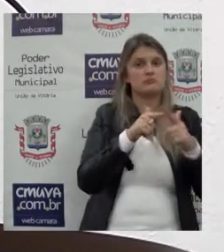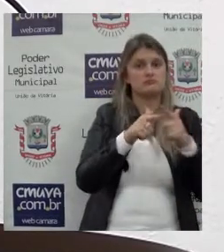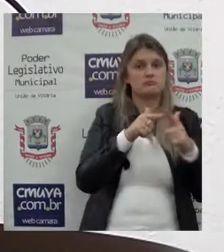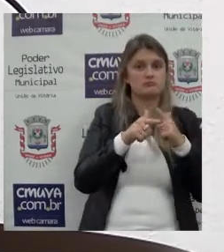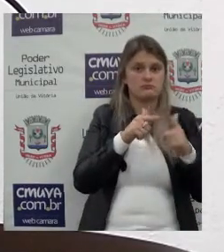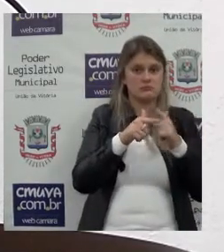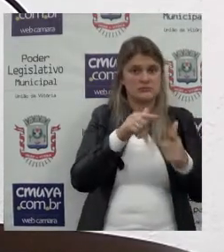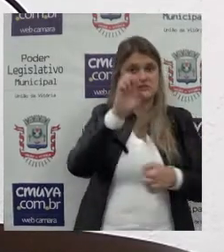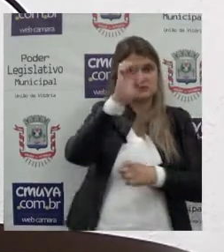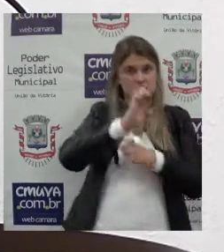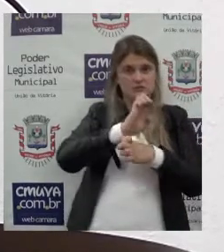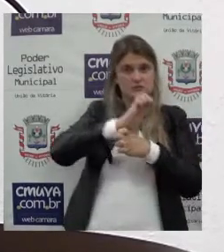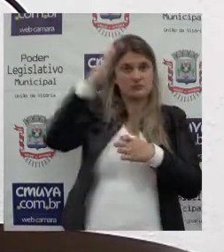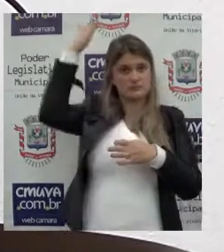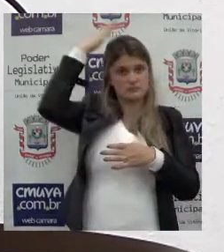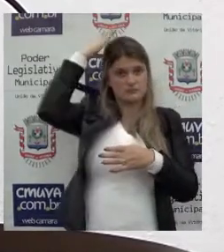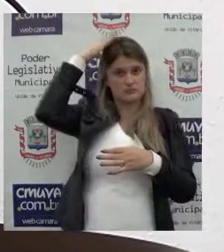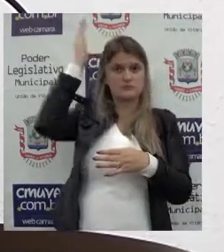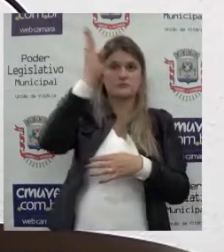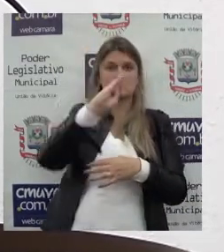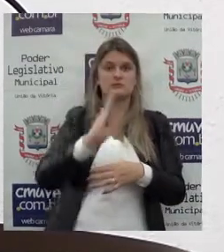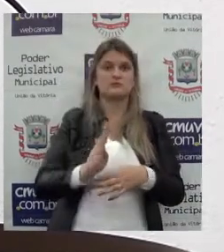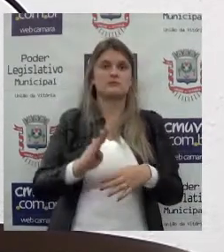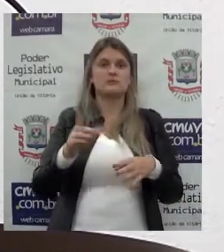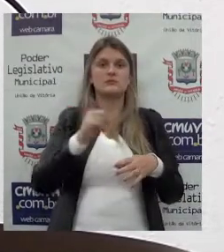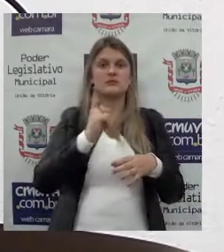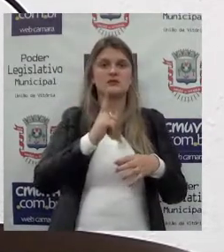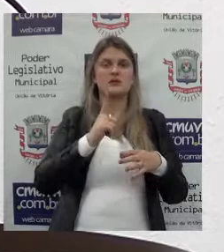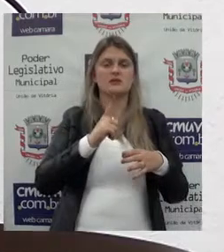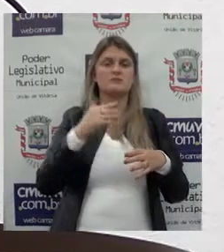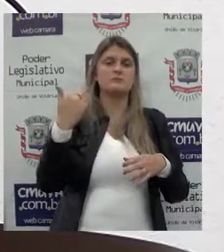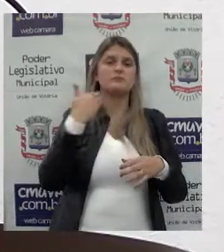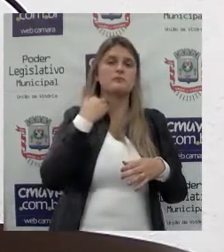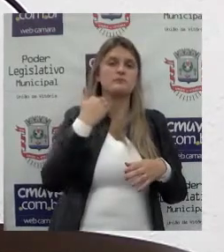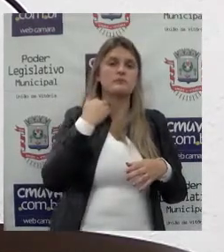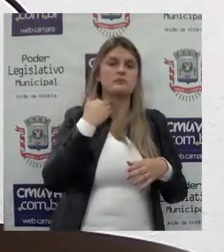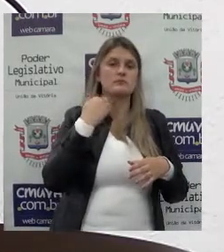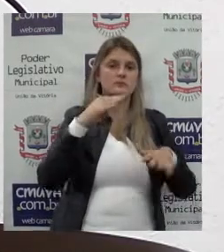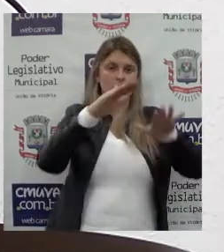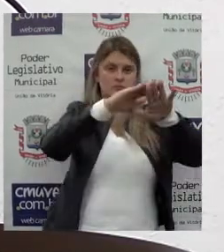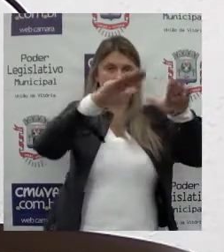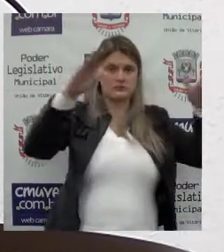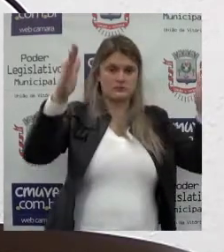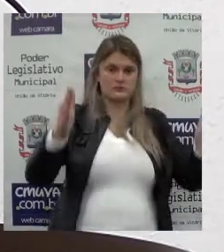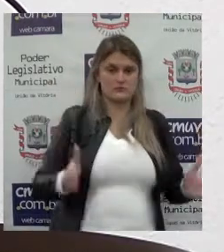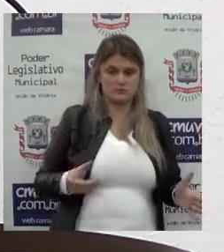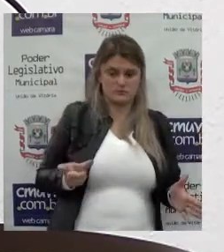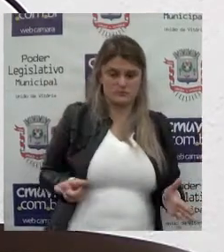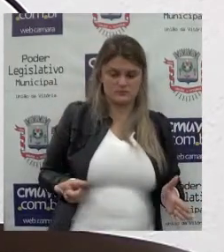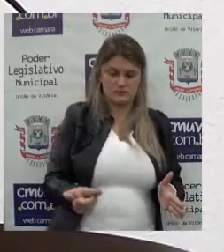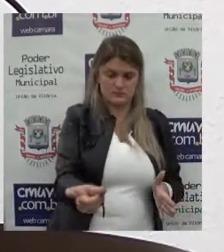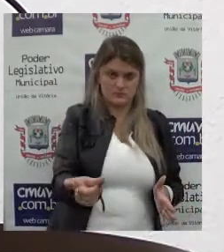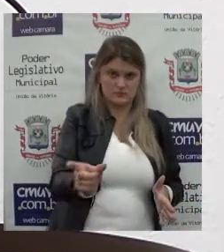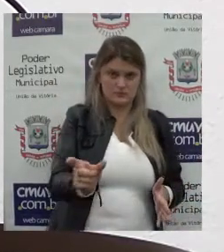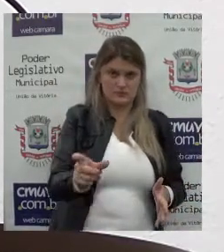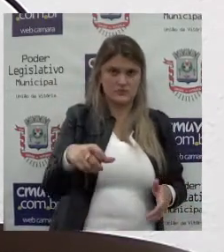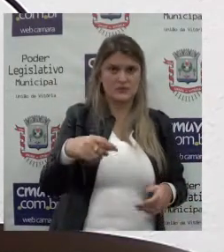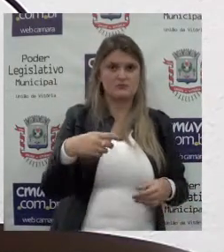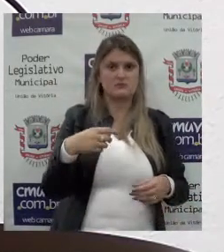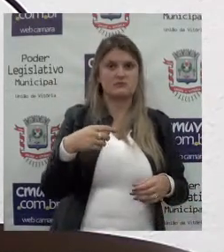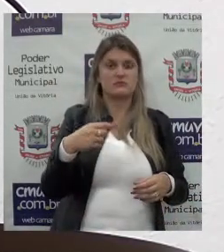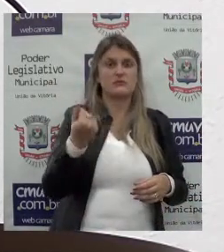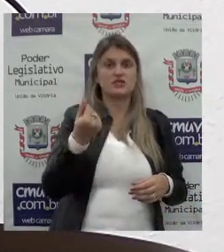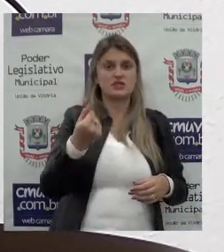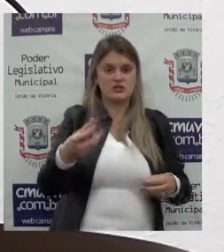enfrenta, por exemplo, no estado do Paraná e do Brasil, o problema do roubo de caixas eletrônicos e de bancos.